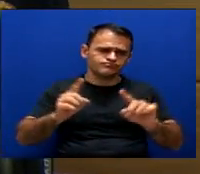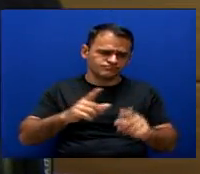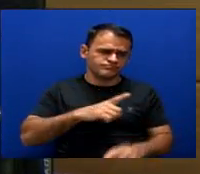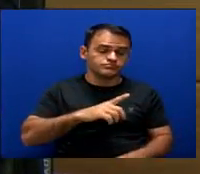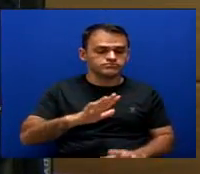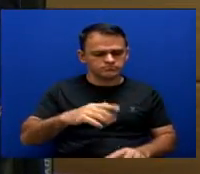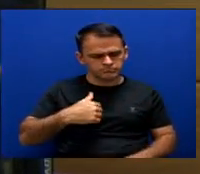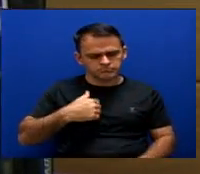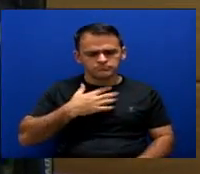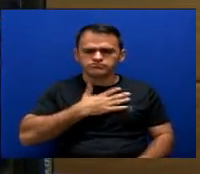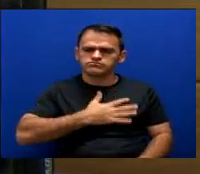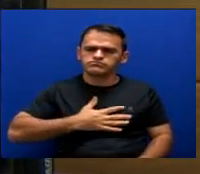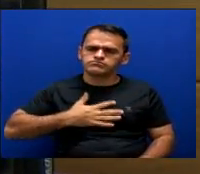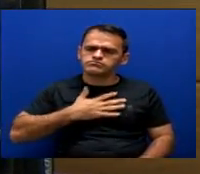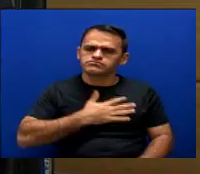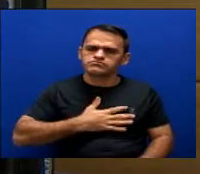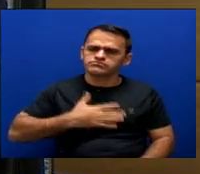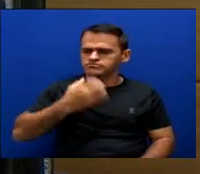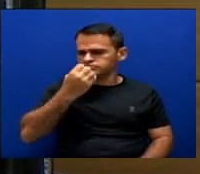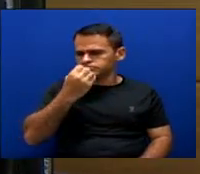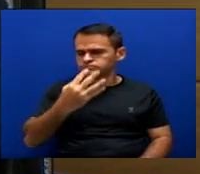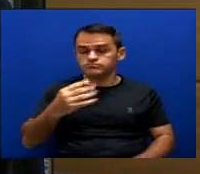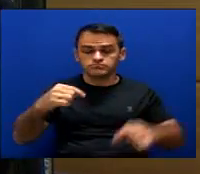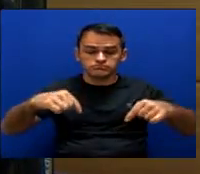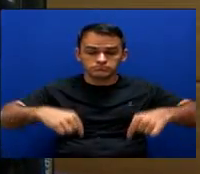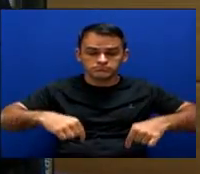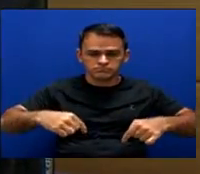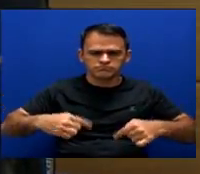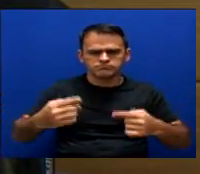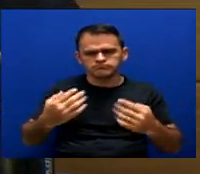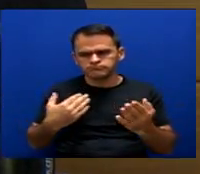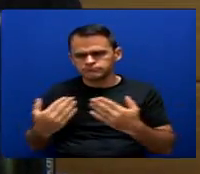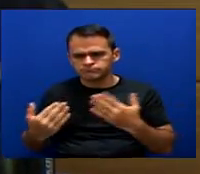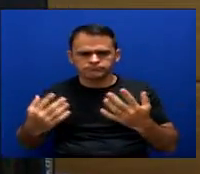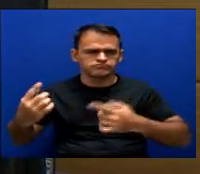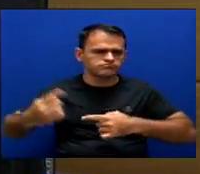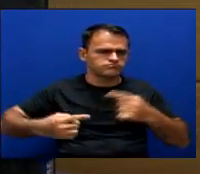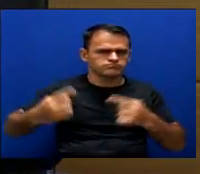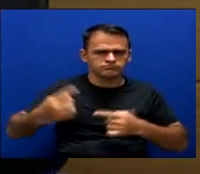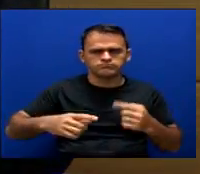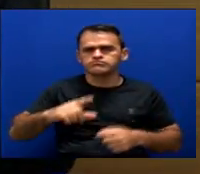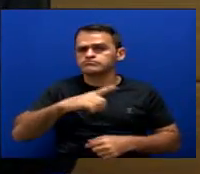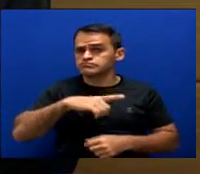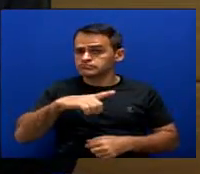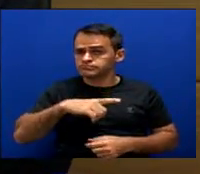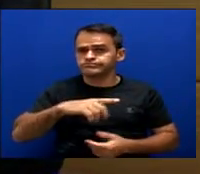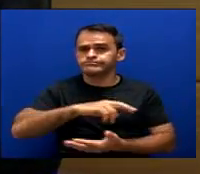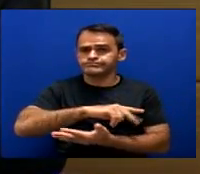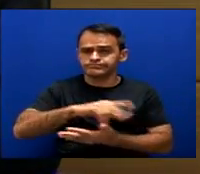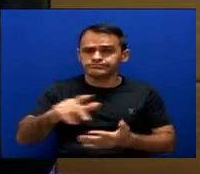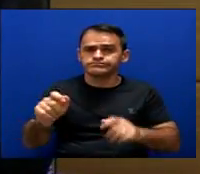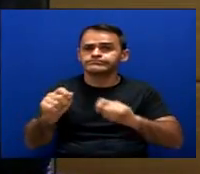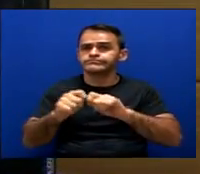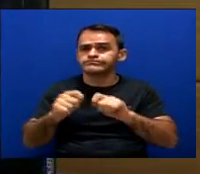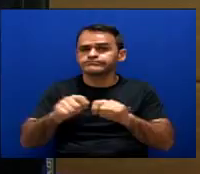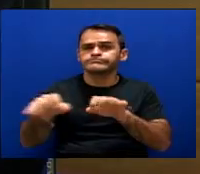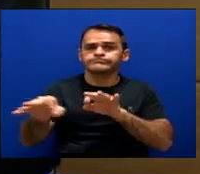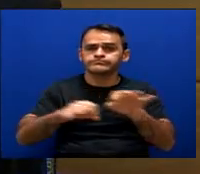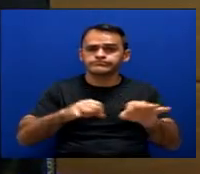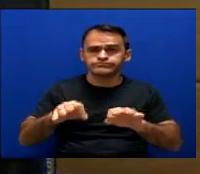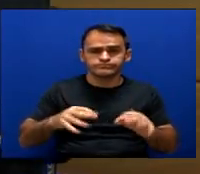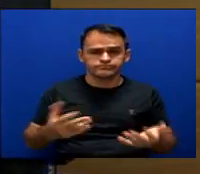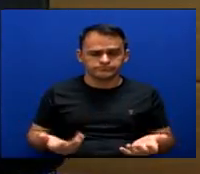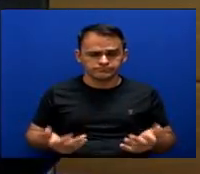satisfeito está participando desse debate e de ver que há ainda muito que fazer mas também que